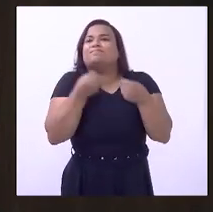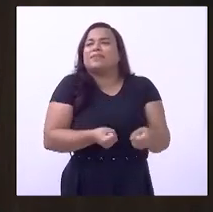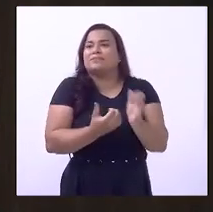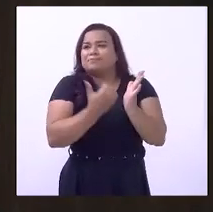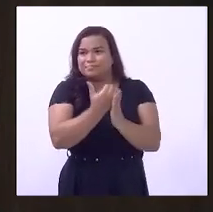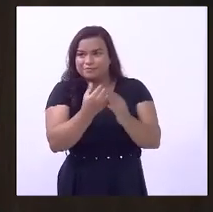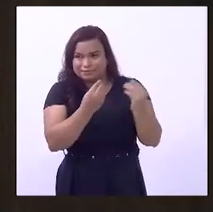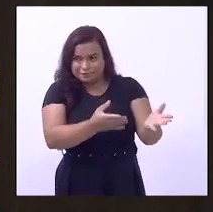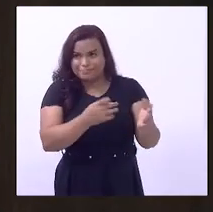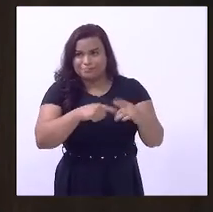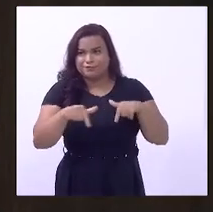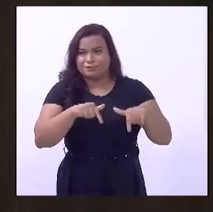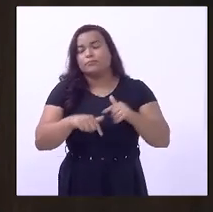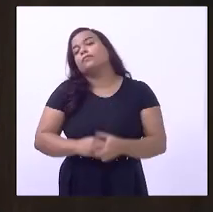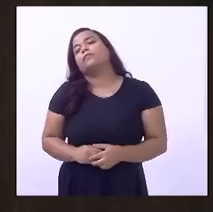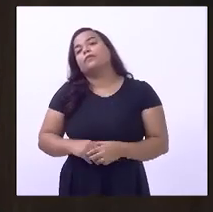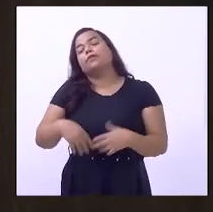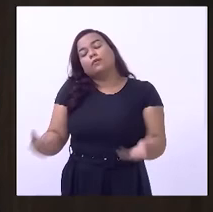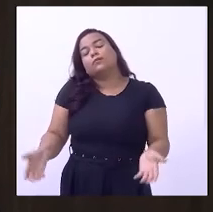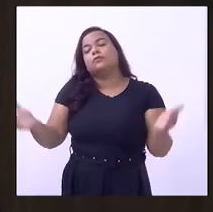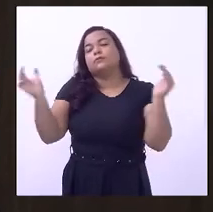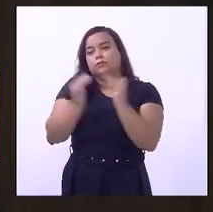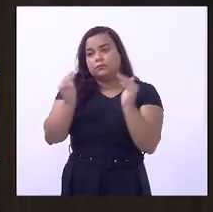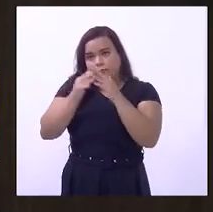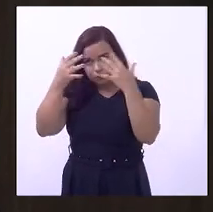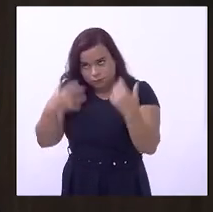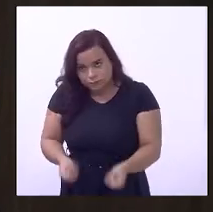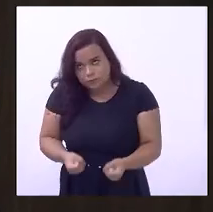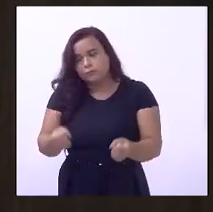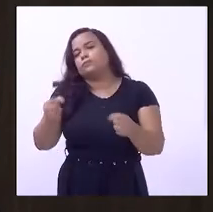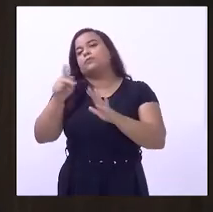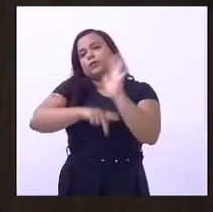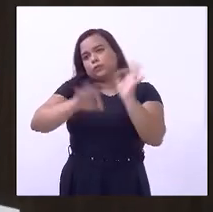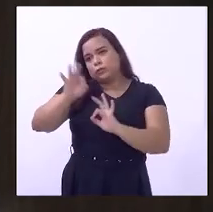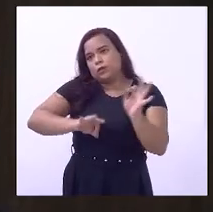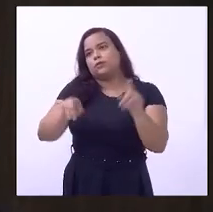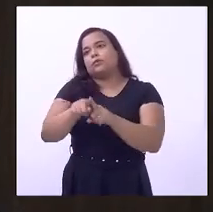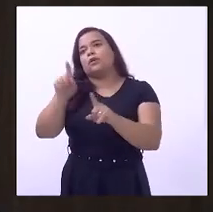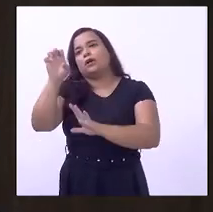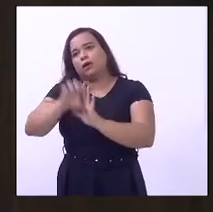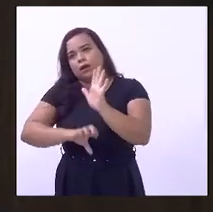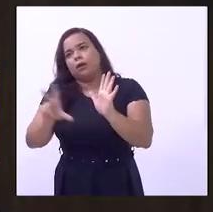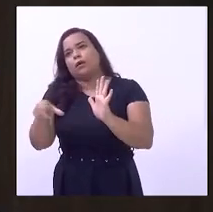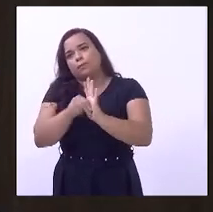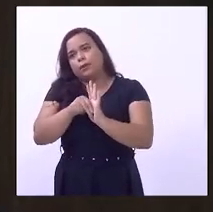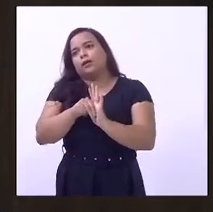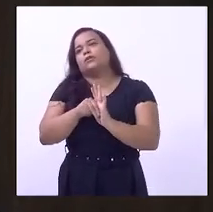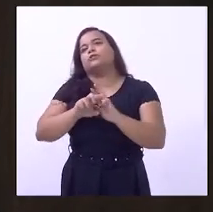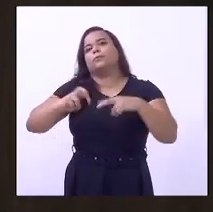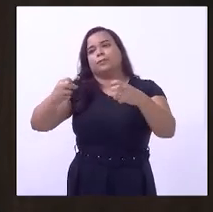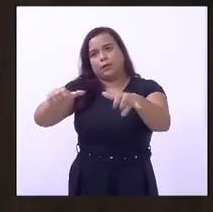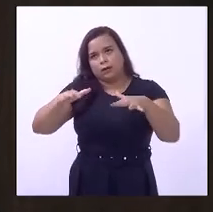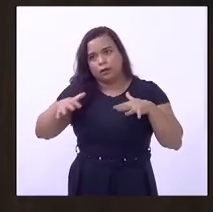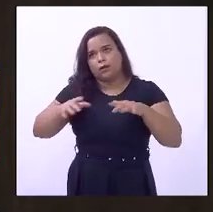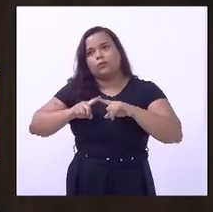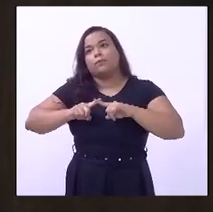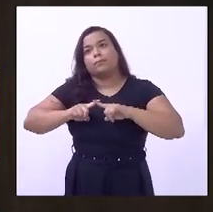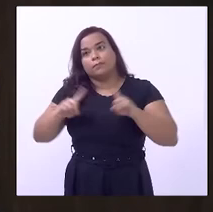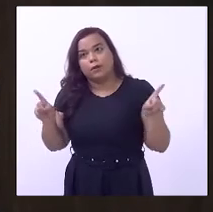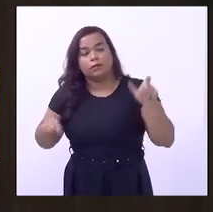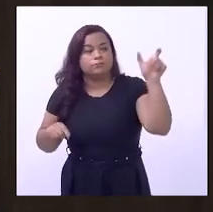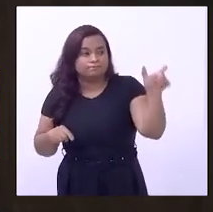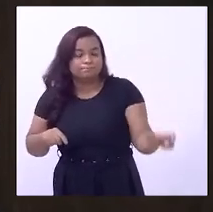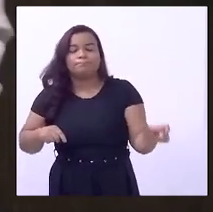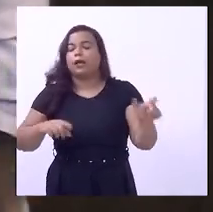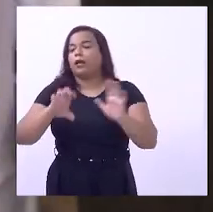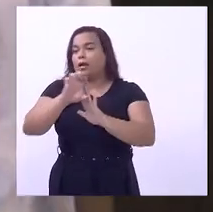é favorável ao projeto, favorável às emendas de plenário, exceto a emenda 2 e 3. No mérito, senhora